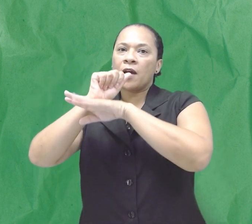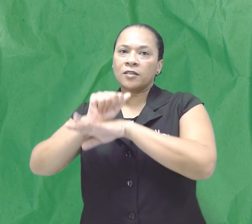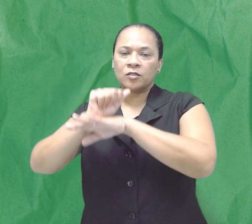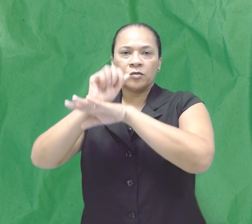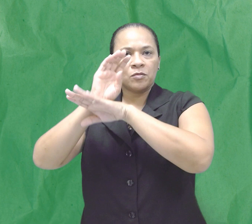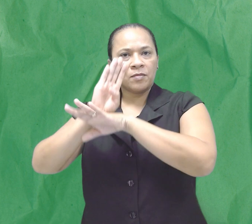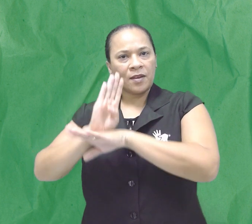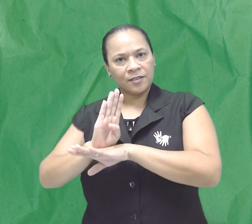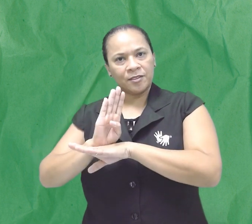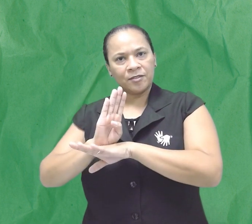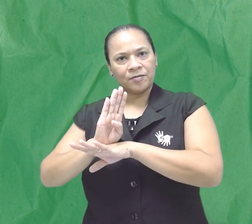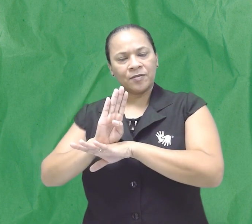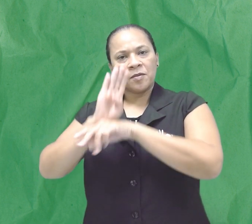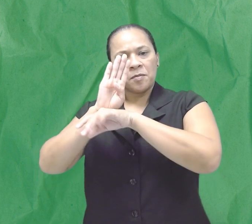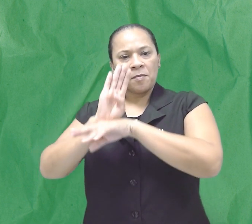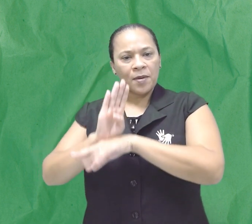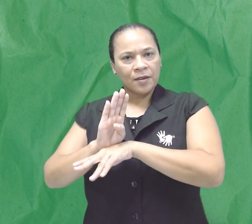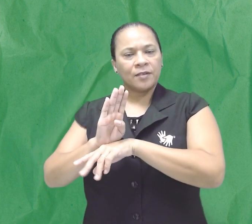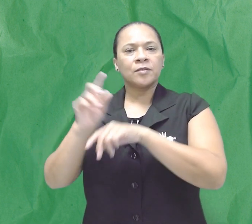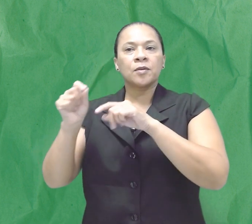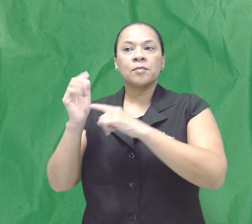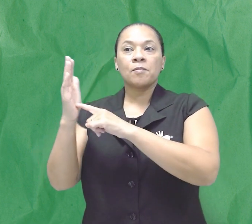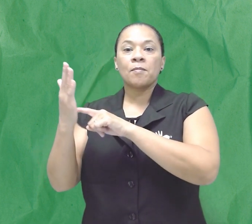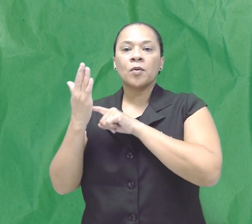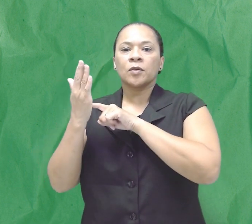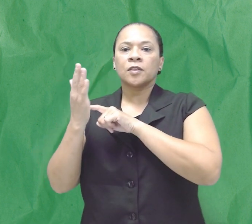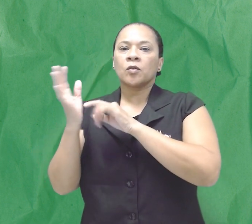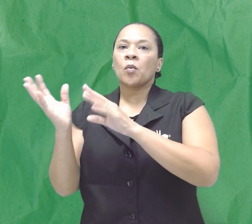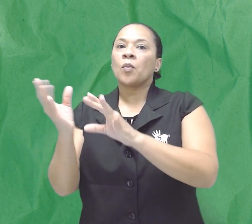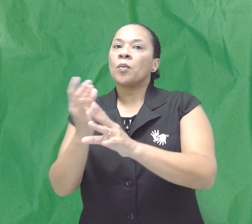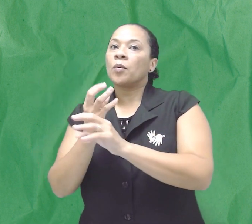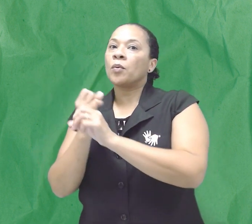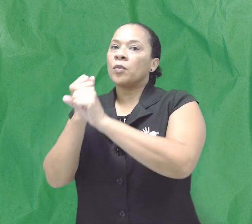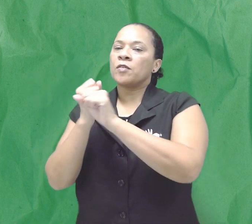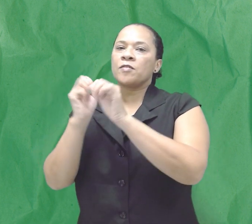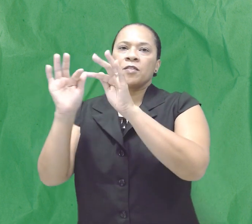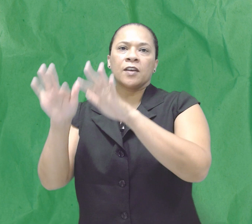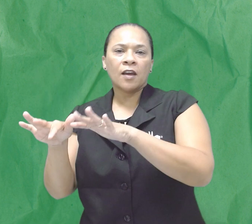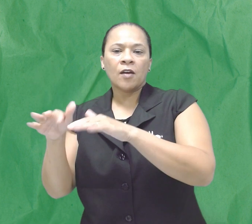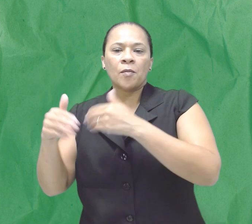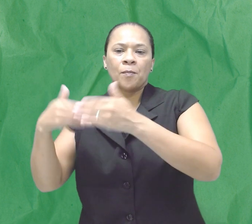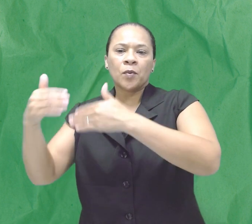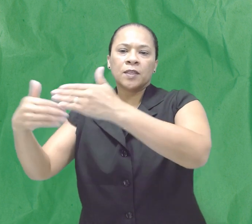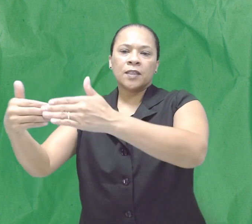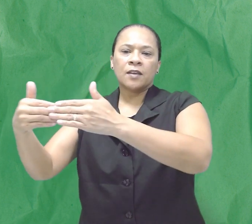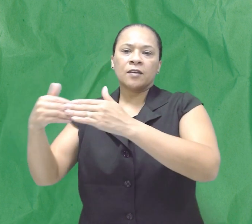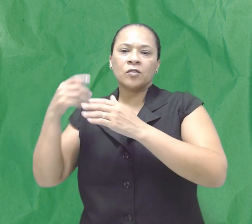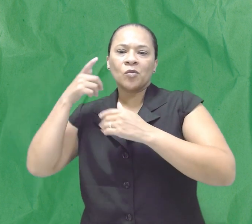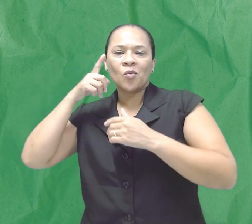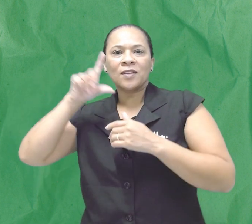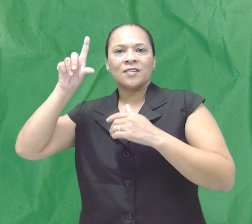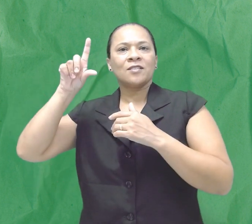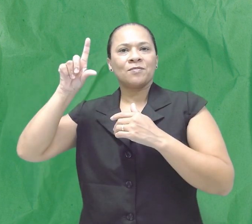É esse indicador que vai nos informar o ponto final, ou seja, quando que o processo de titulação chegou ao seu